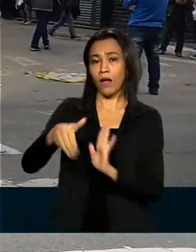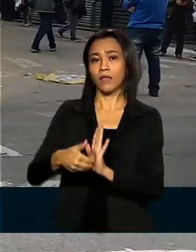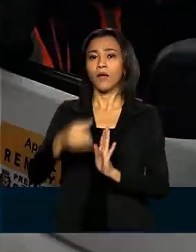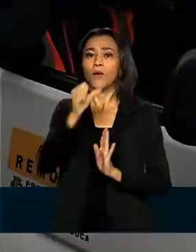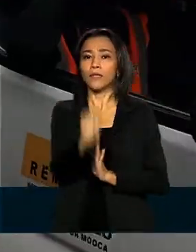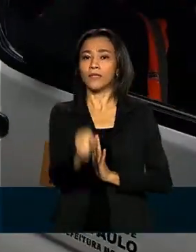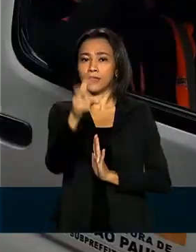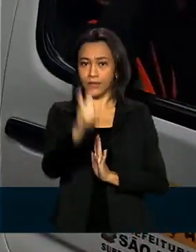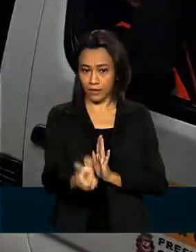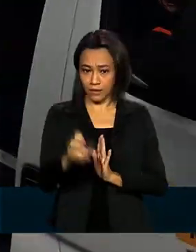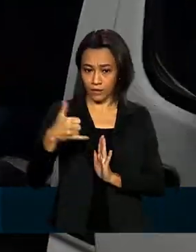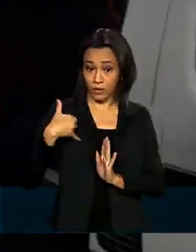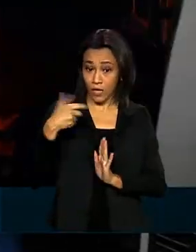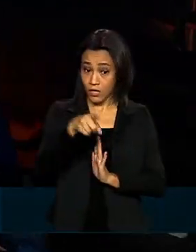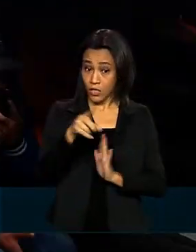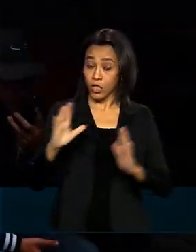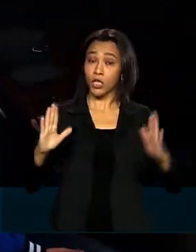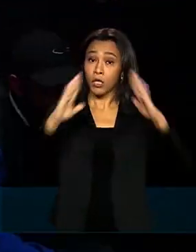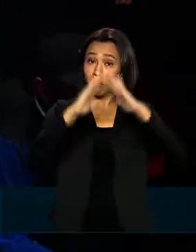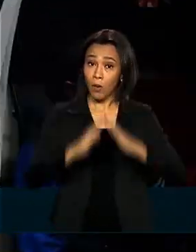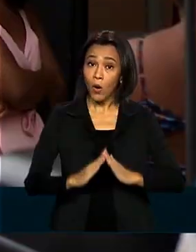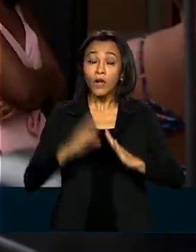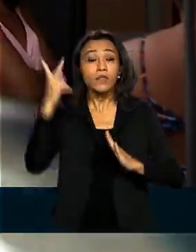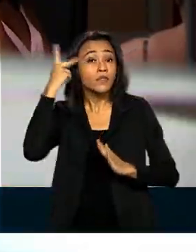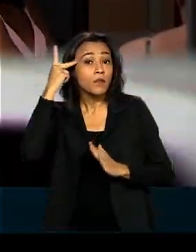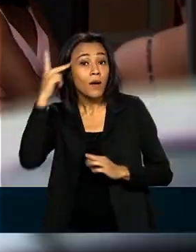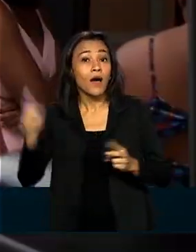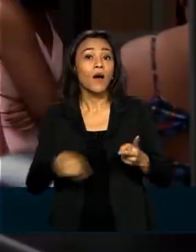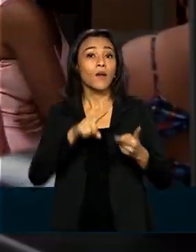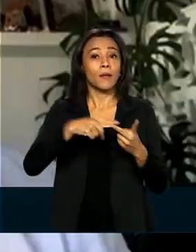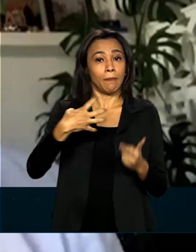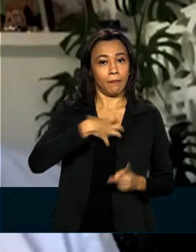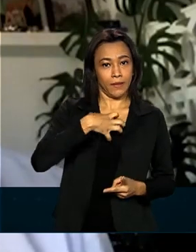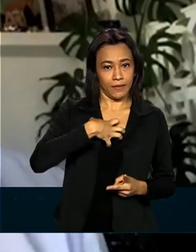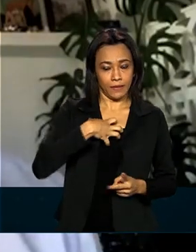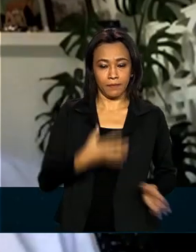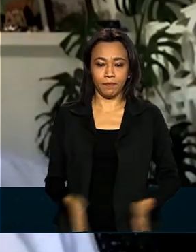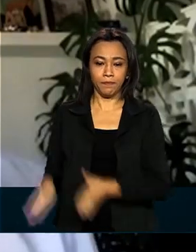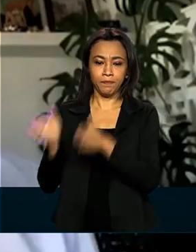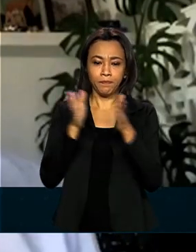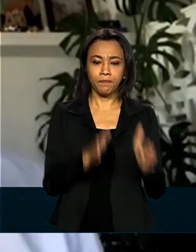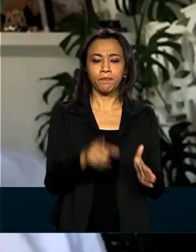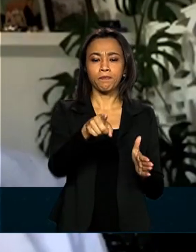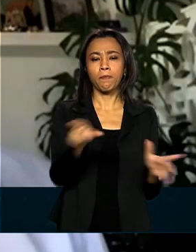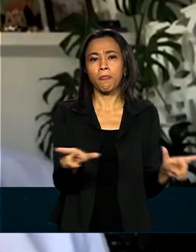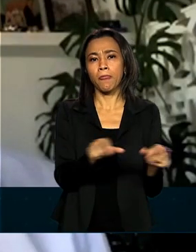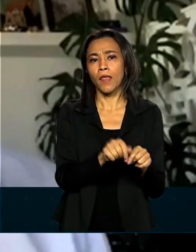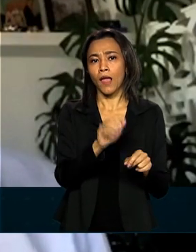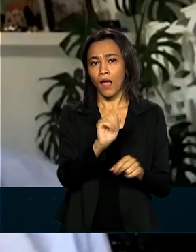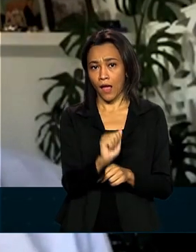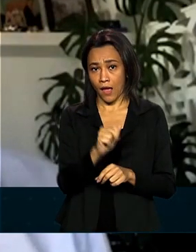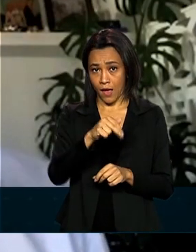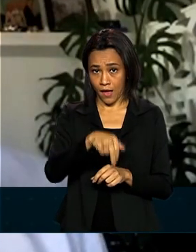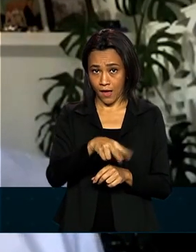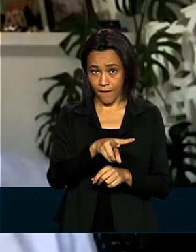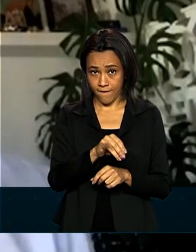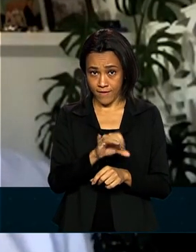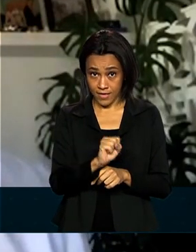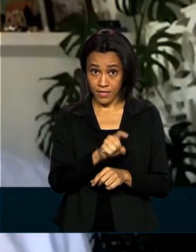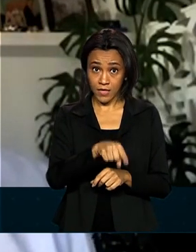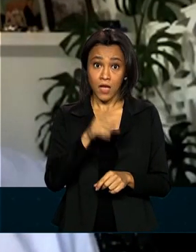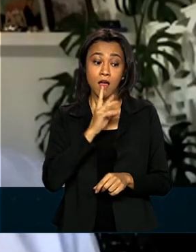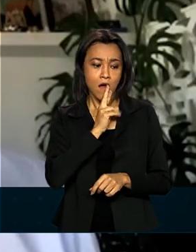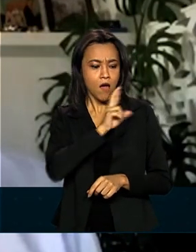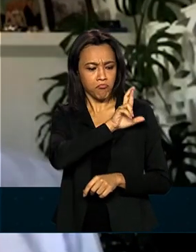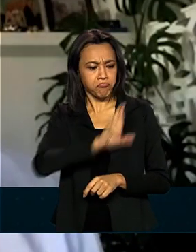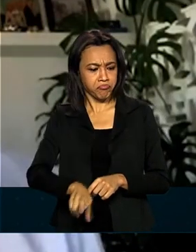anos, moradores dos estados de São Paulo e Bahia. A Anvisa se baseou em resultados de estudos in vitro, mas